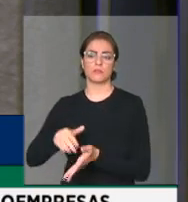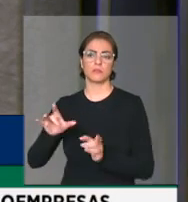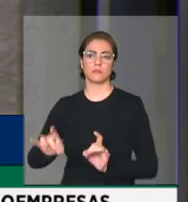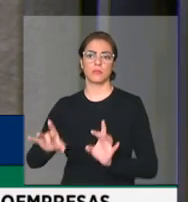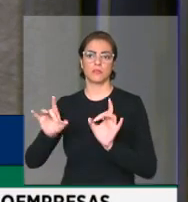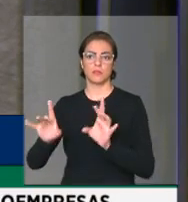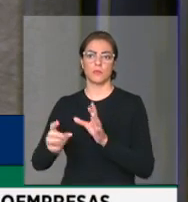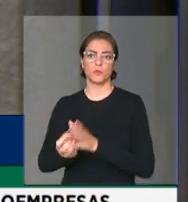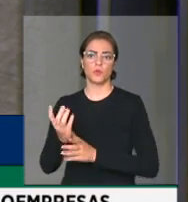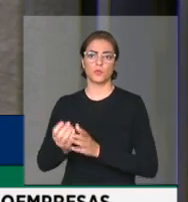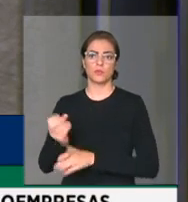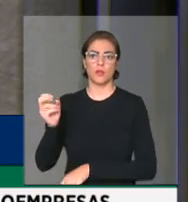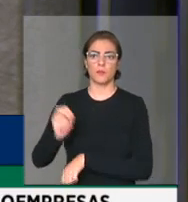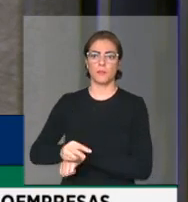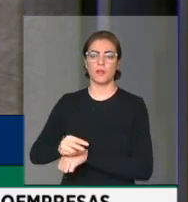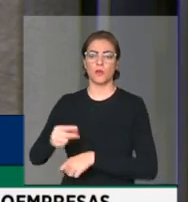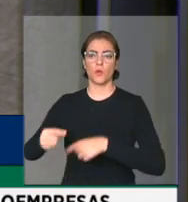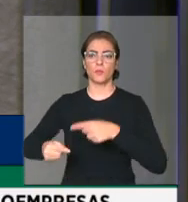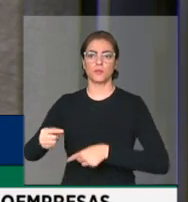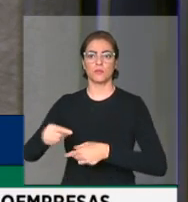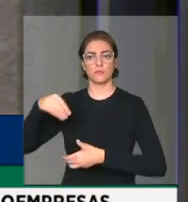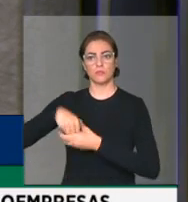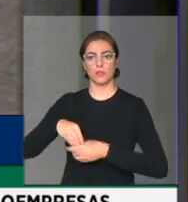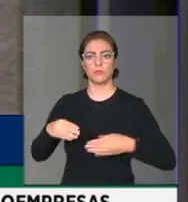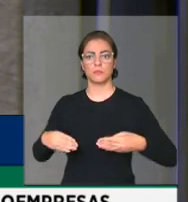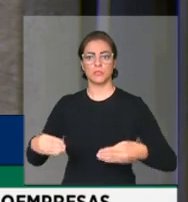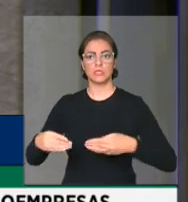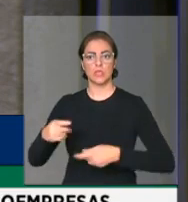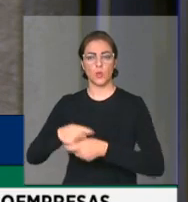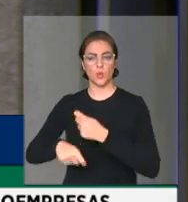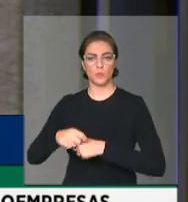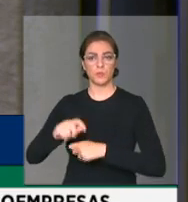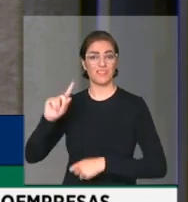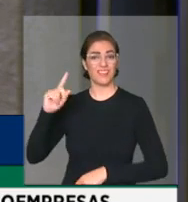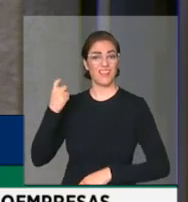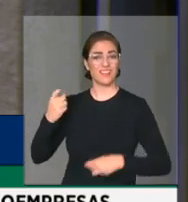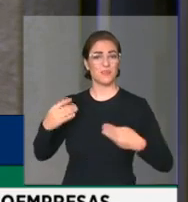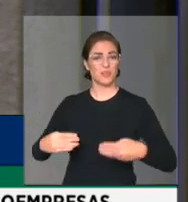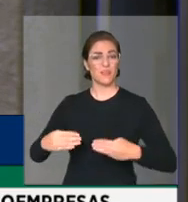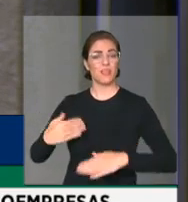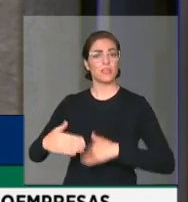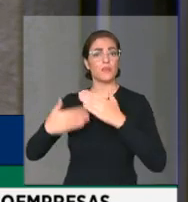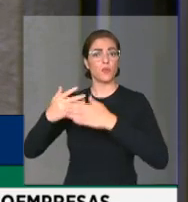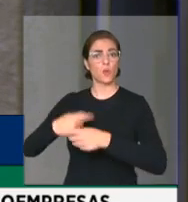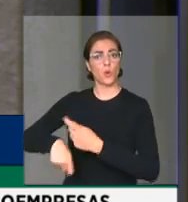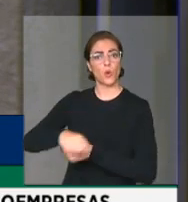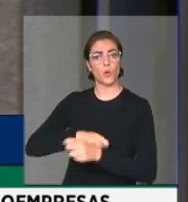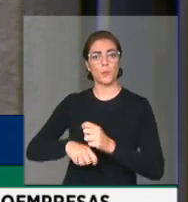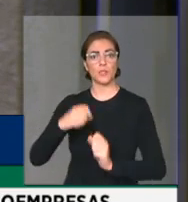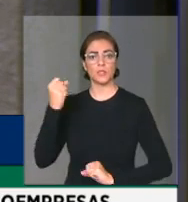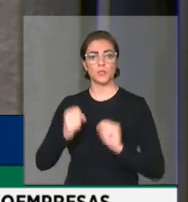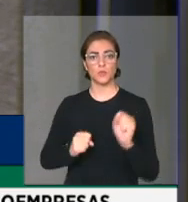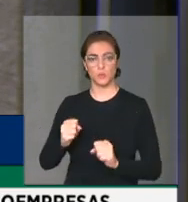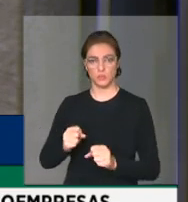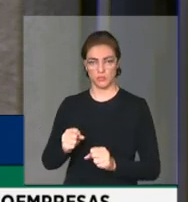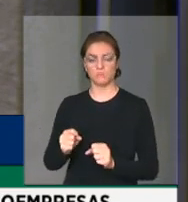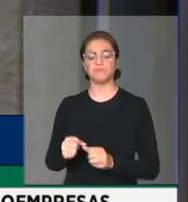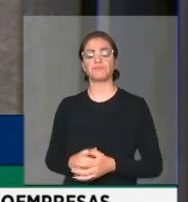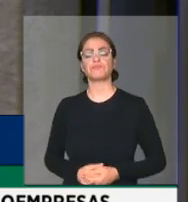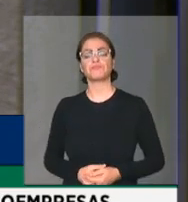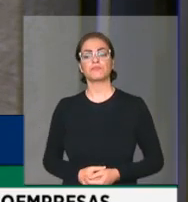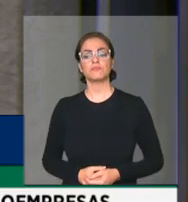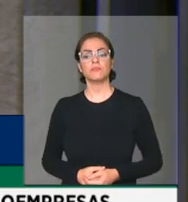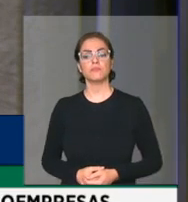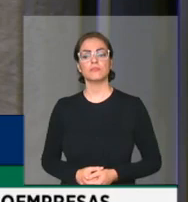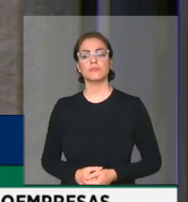Produtividade, Emprego e Competitividade do Ministério da Economia, antigo Ministério do Desenvolvimento Econômico, Indústria e Comércio, tendo em vista